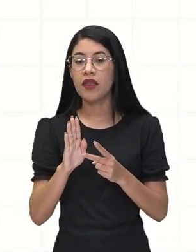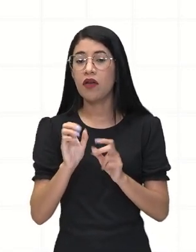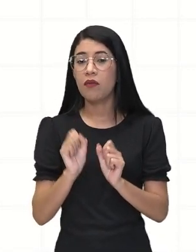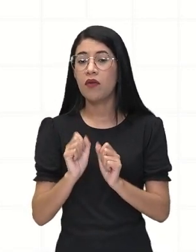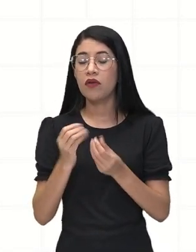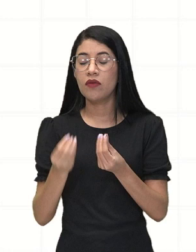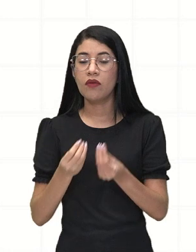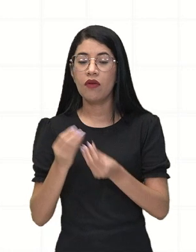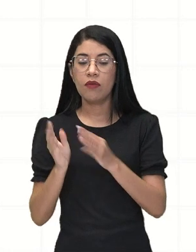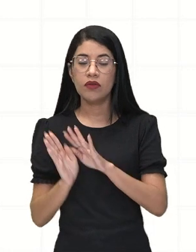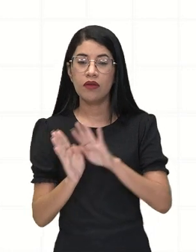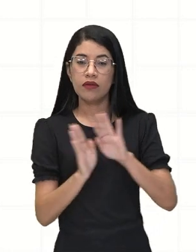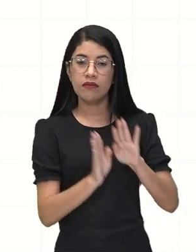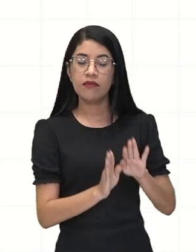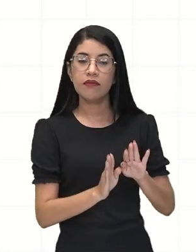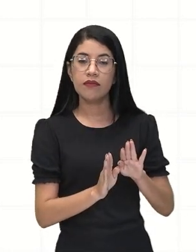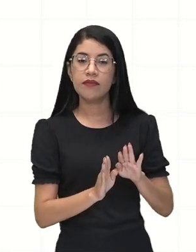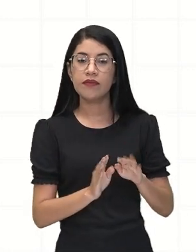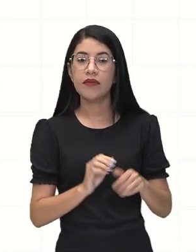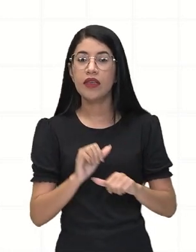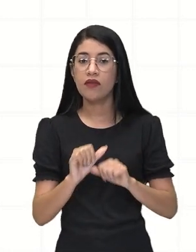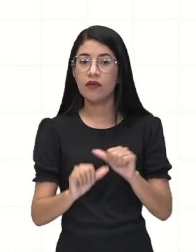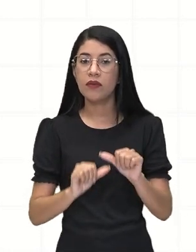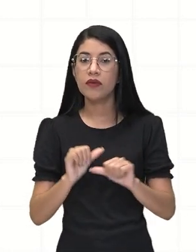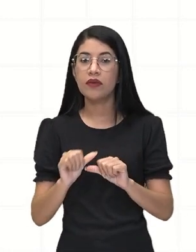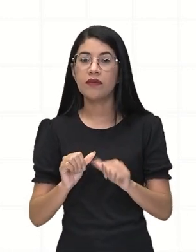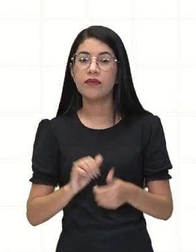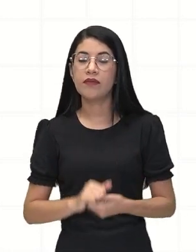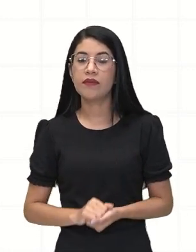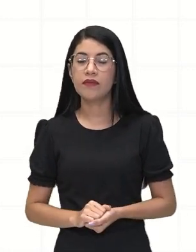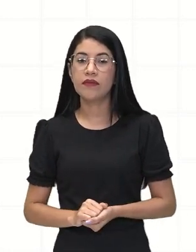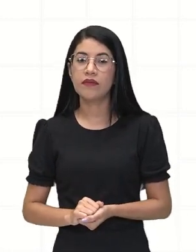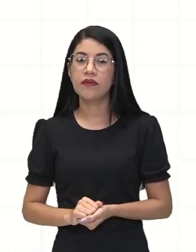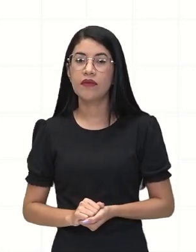evidência. Então, eu vou transformar aquela soma